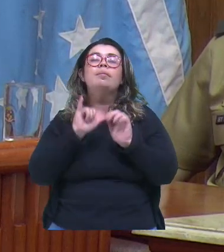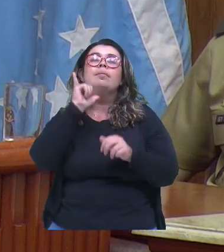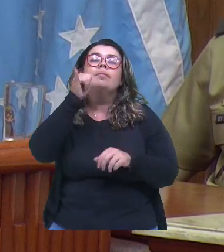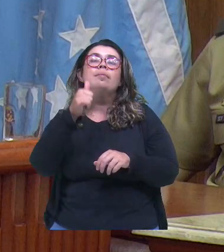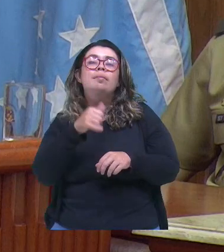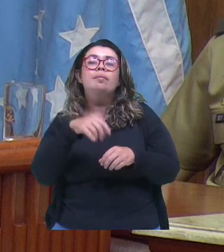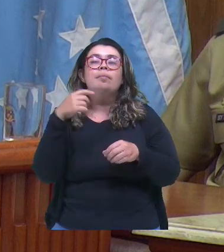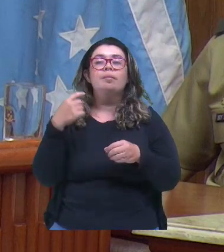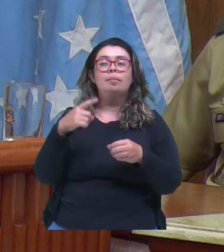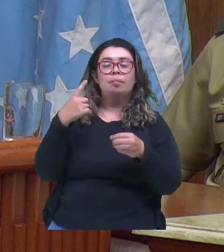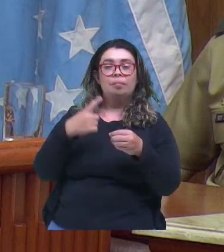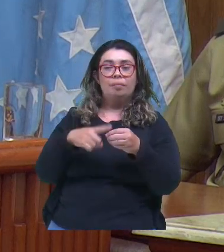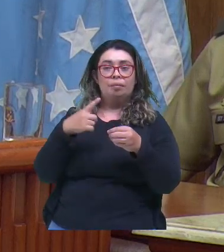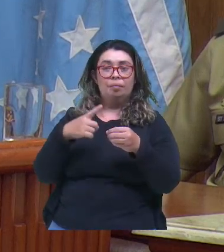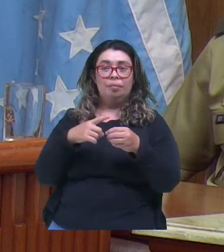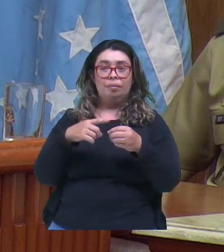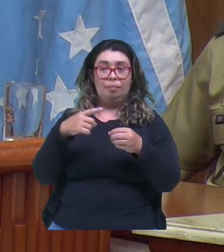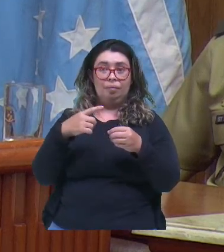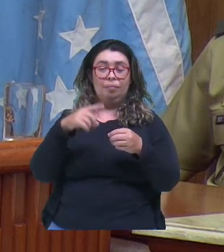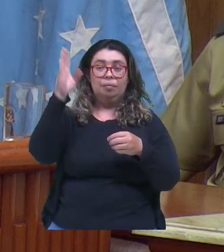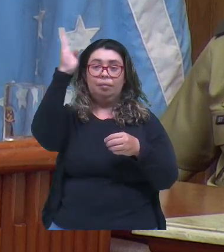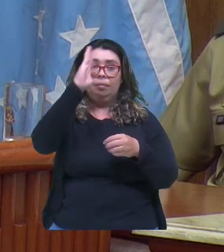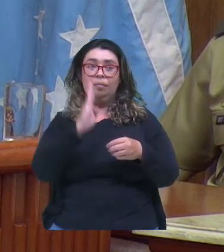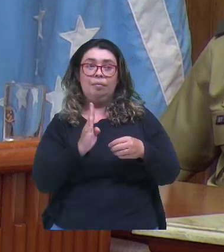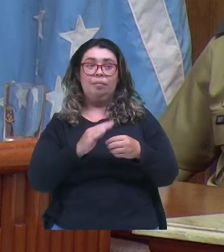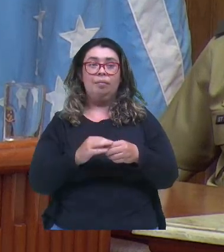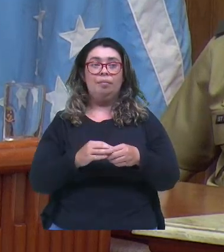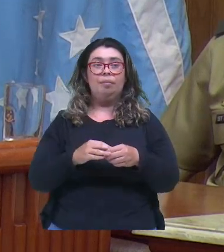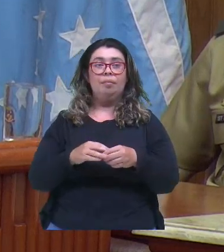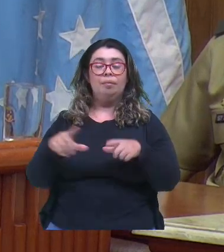pelo trabalho que esses policiais militares,